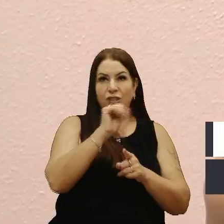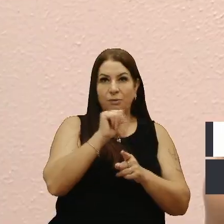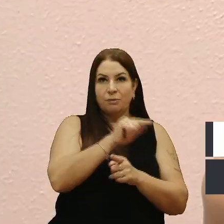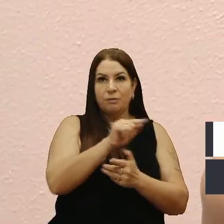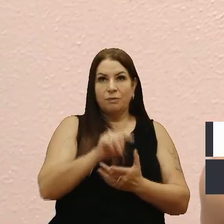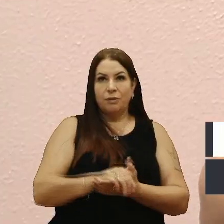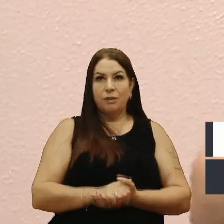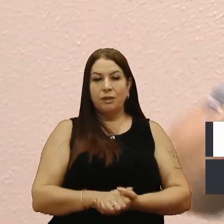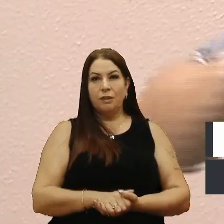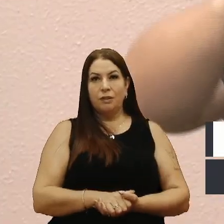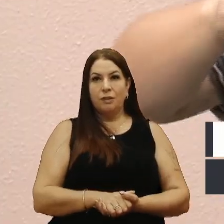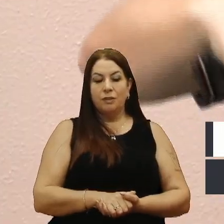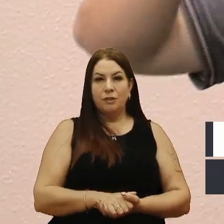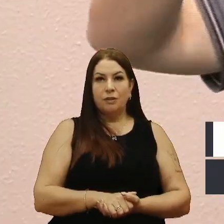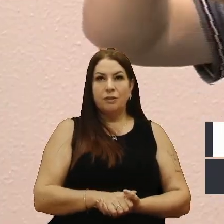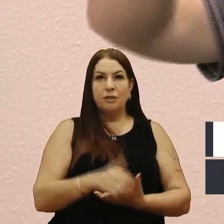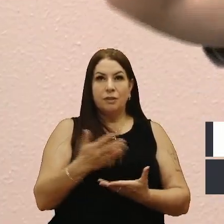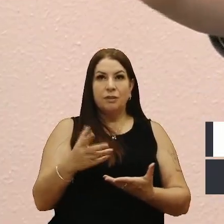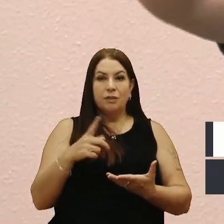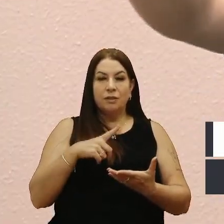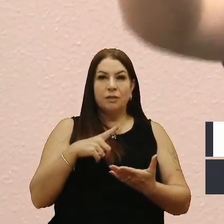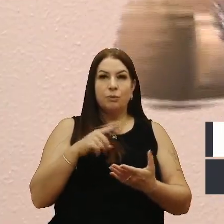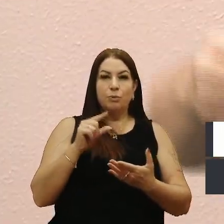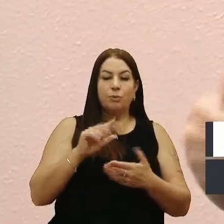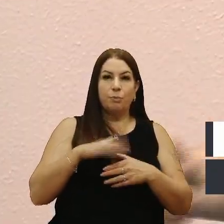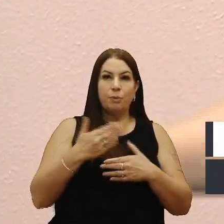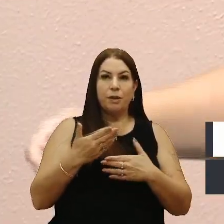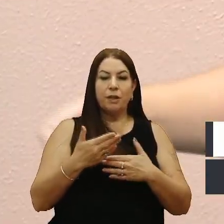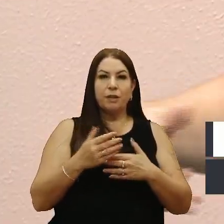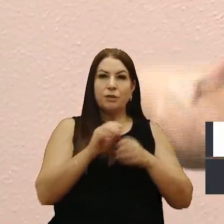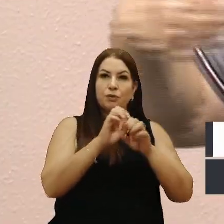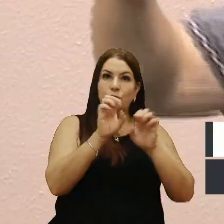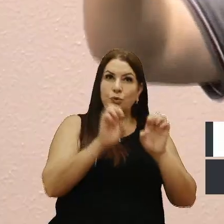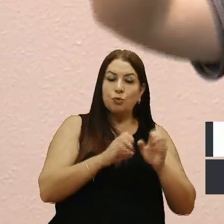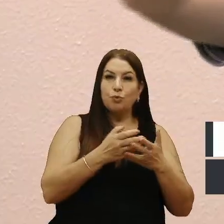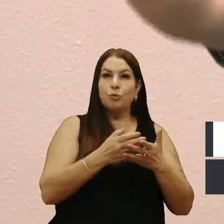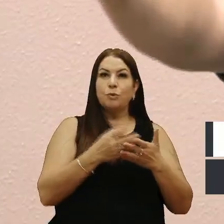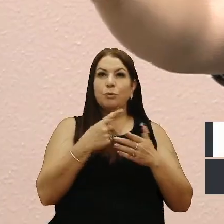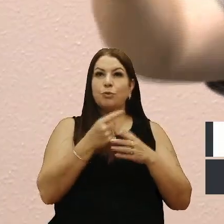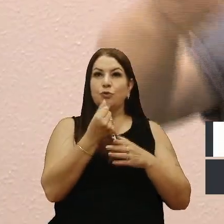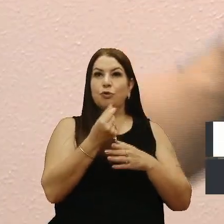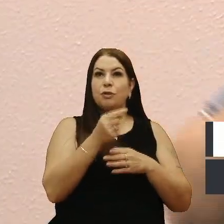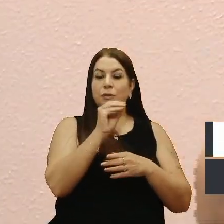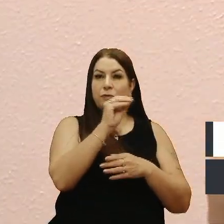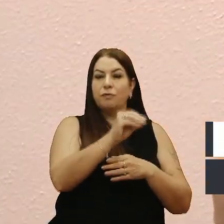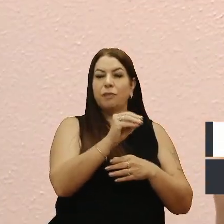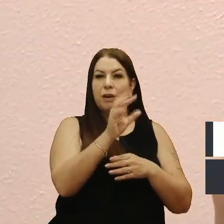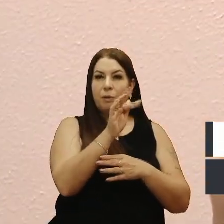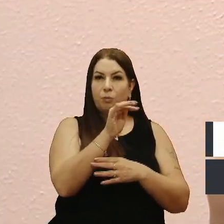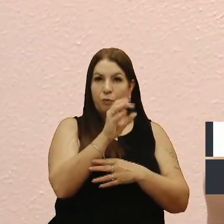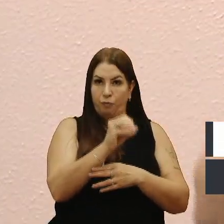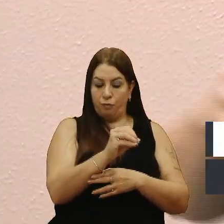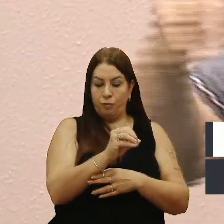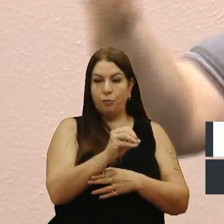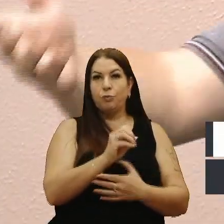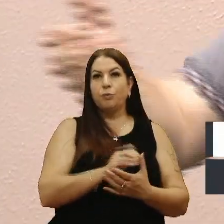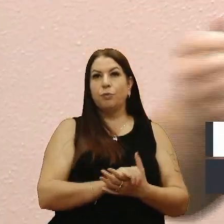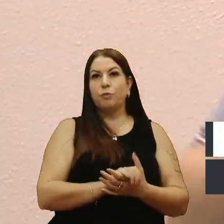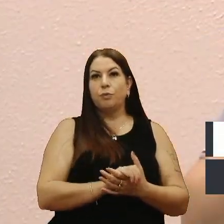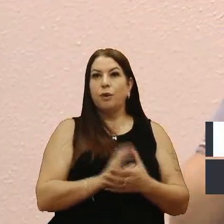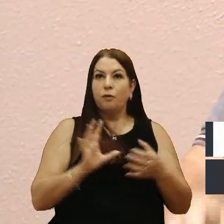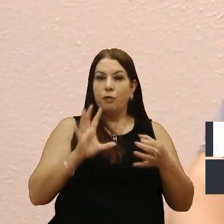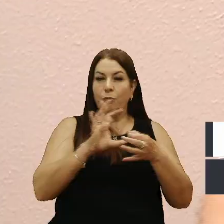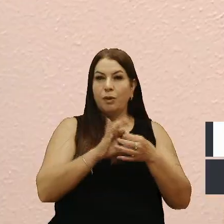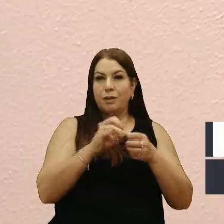senhores. Para já se ter um pouco mais de estrutura, que aquele dinheiro sim vai para o fundo